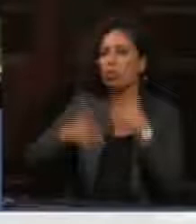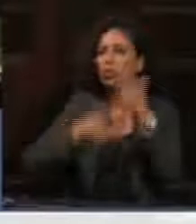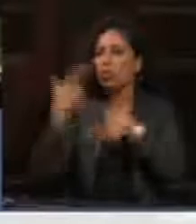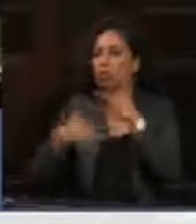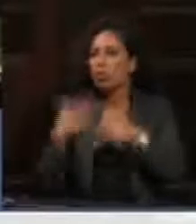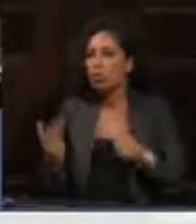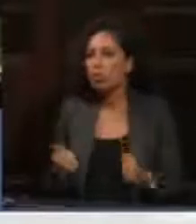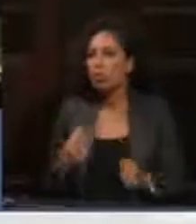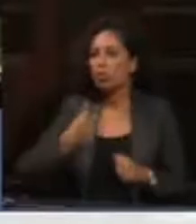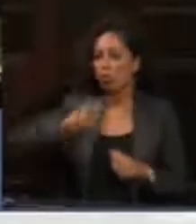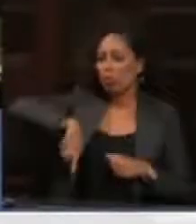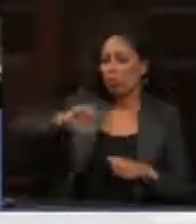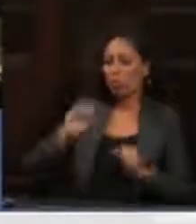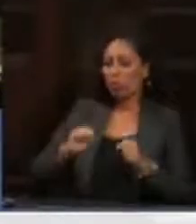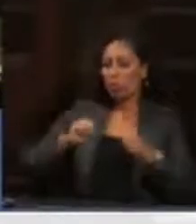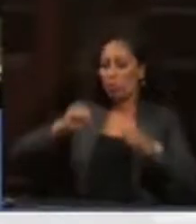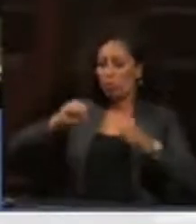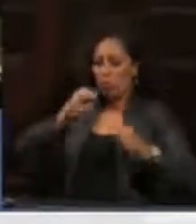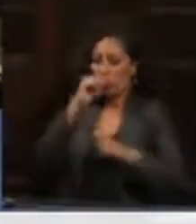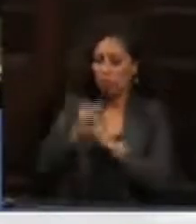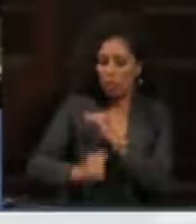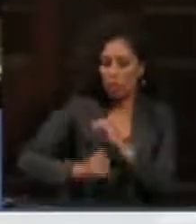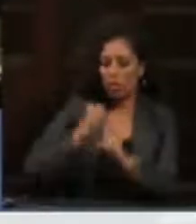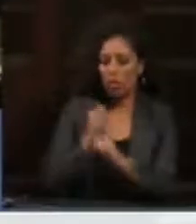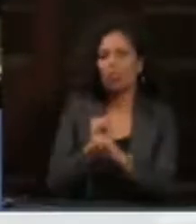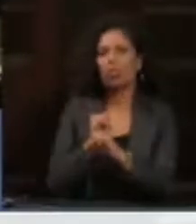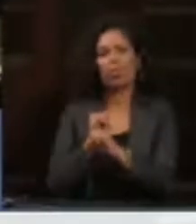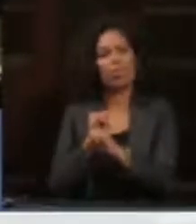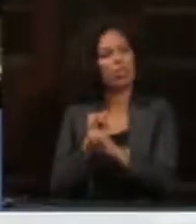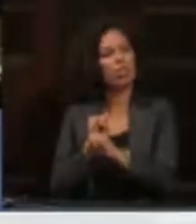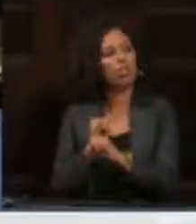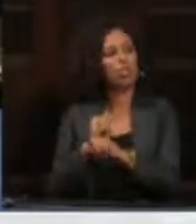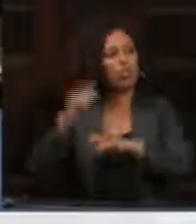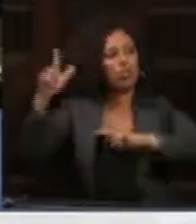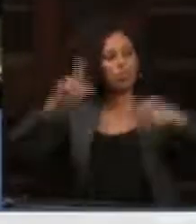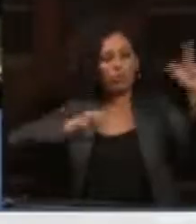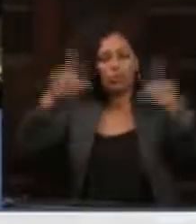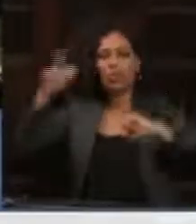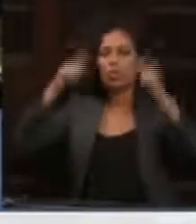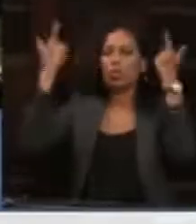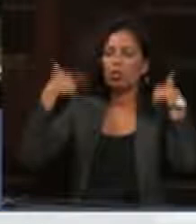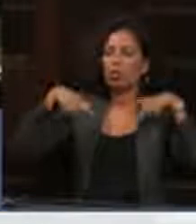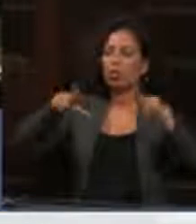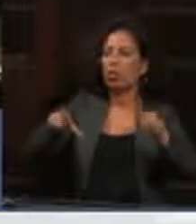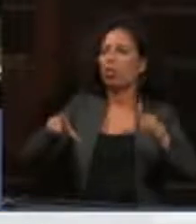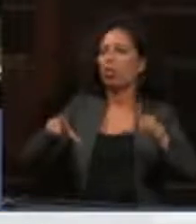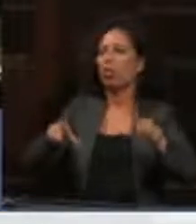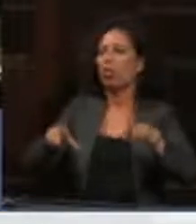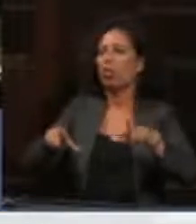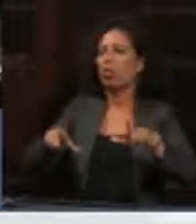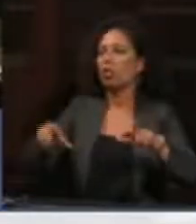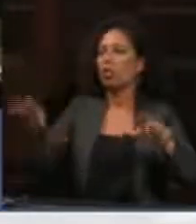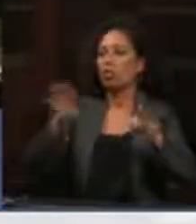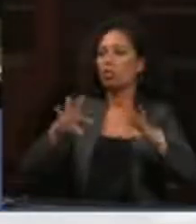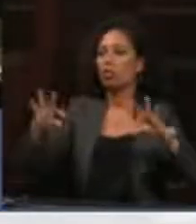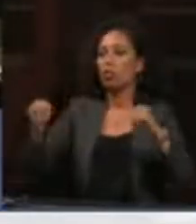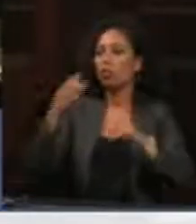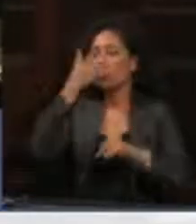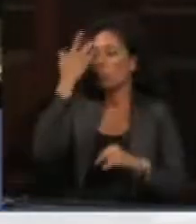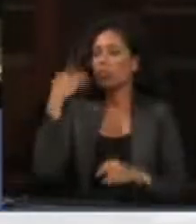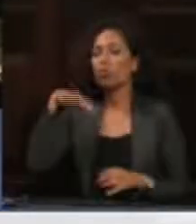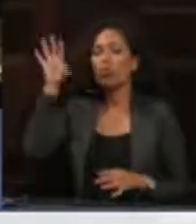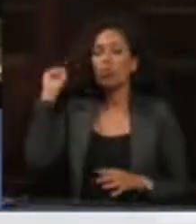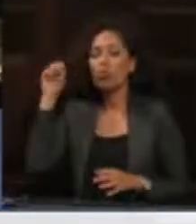tem estimulado através das nossas redes que a TV Alerj seja cada vez mais utilizada